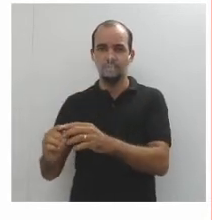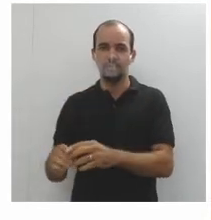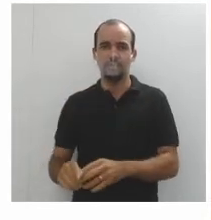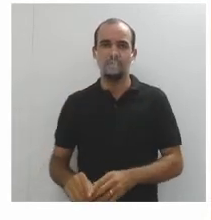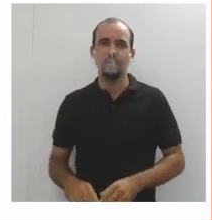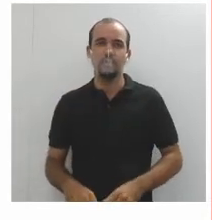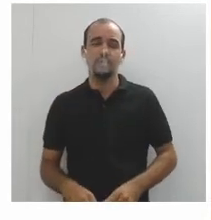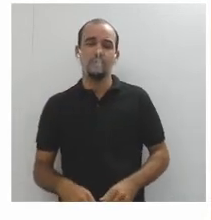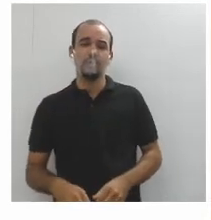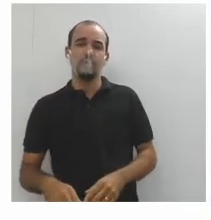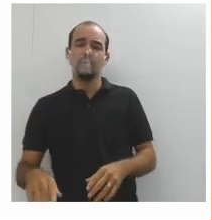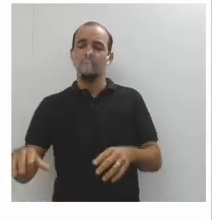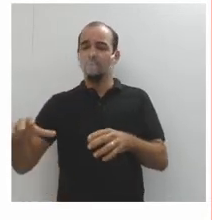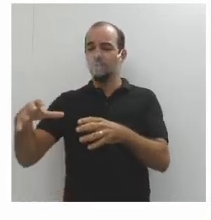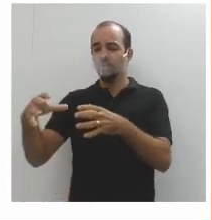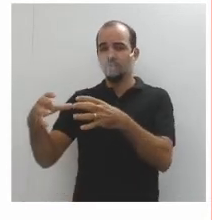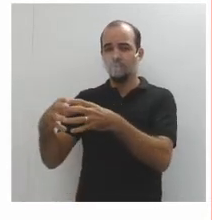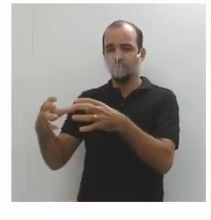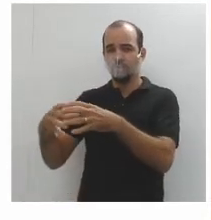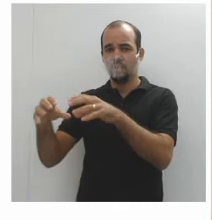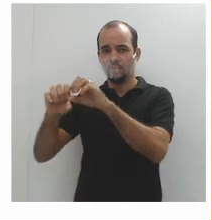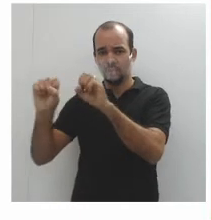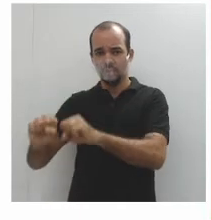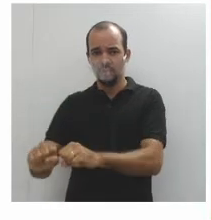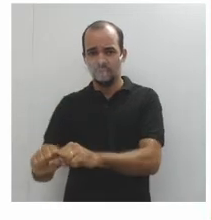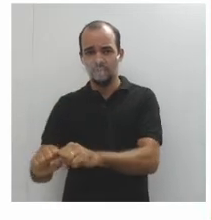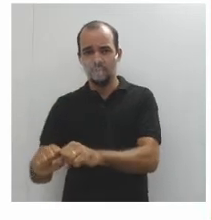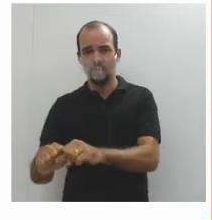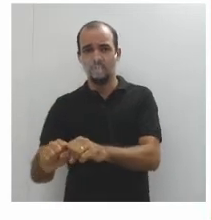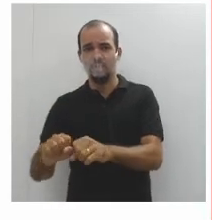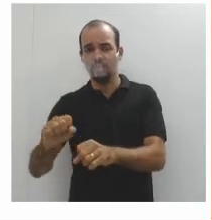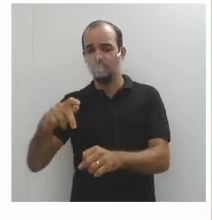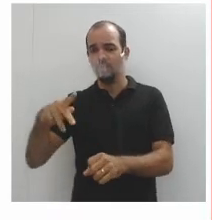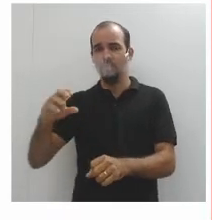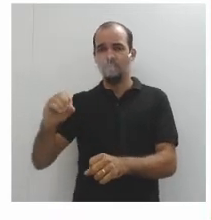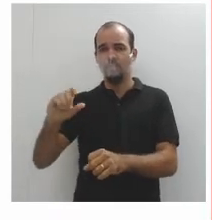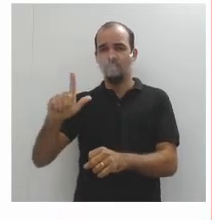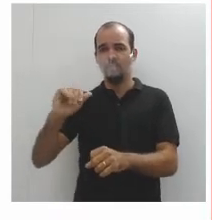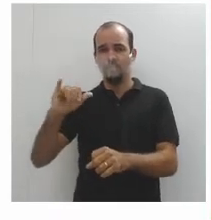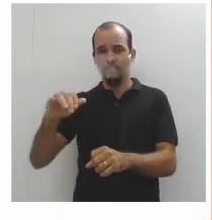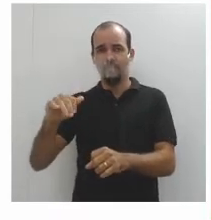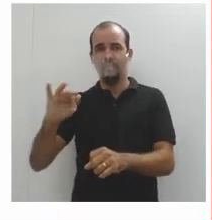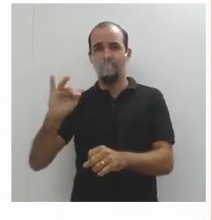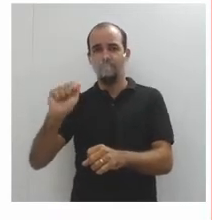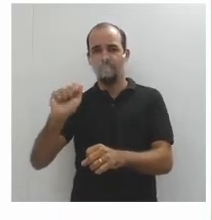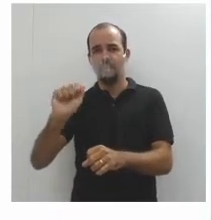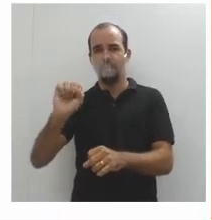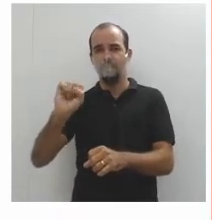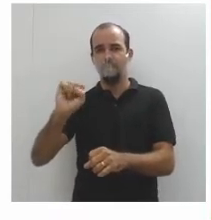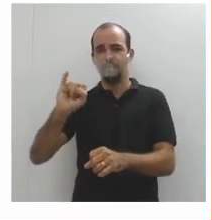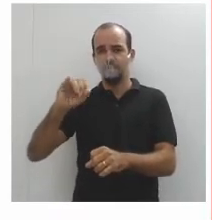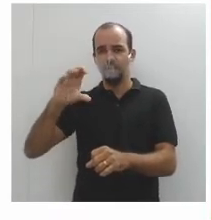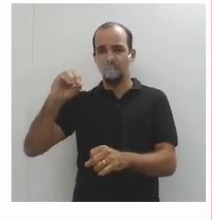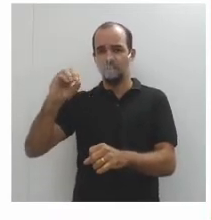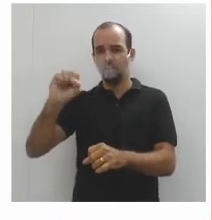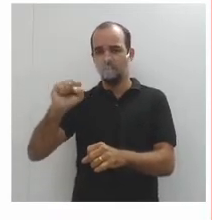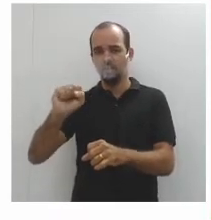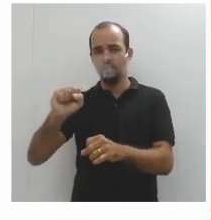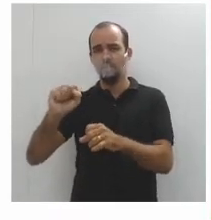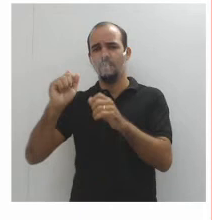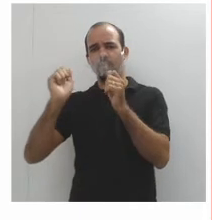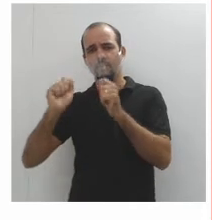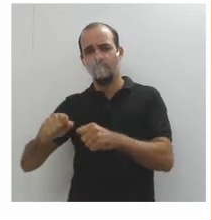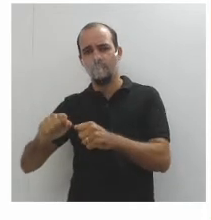fases, podem ser bifásicos, ou seja, eles têm duas fases. Aqui é o exemplo